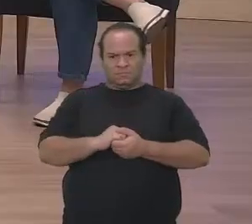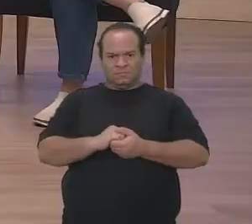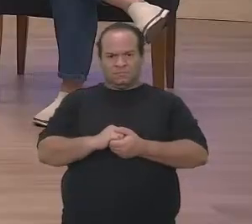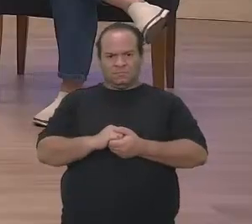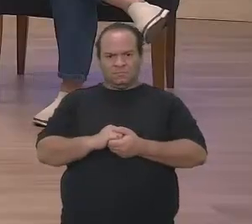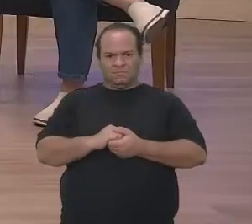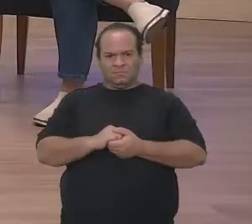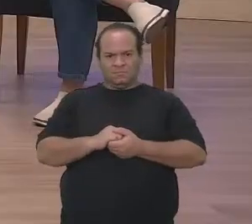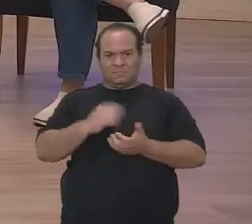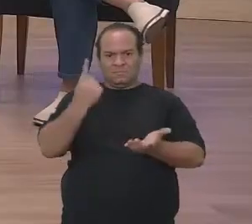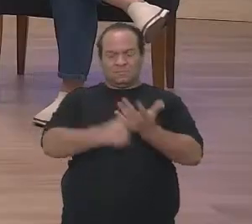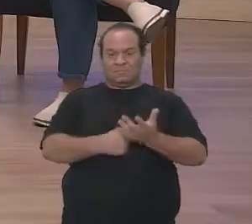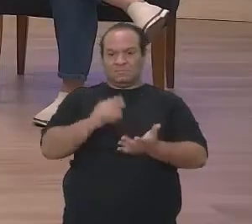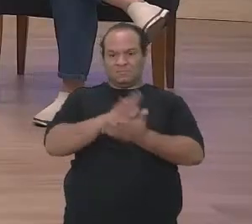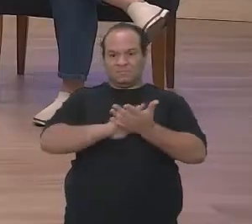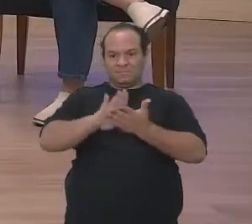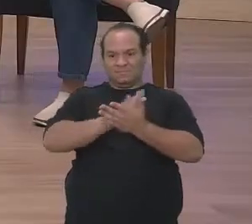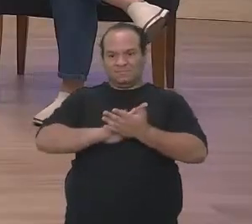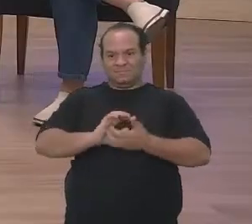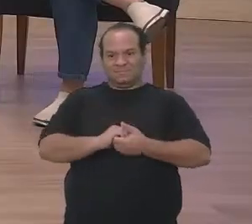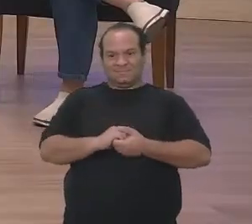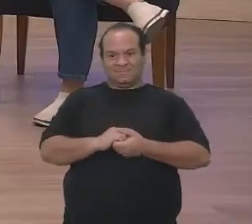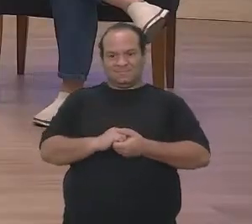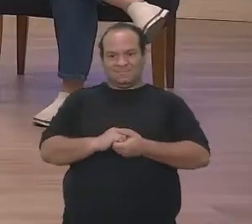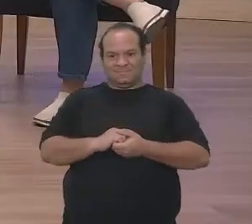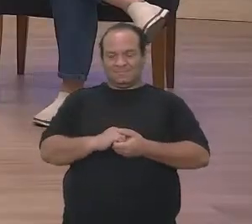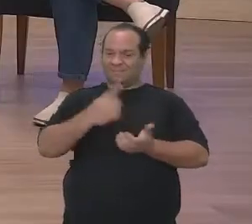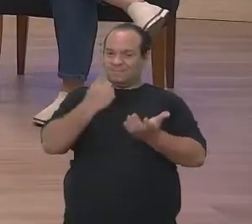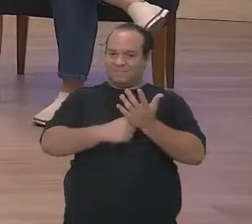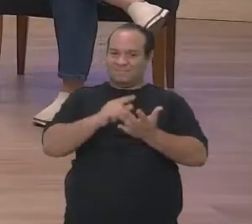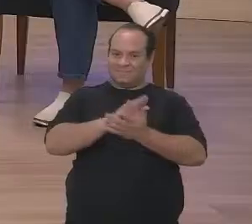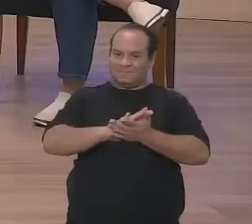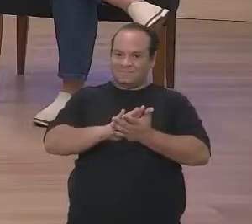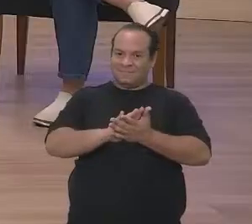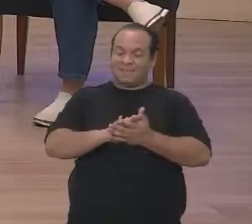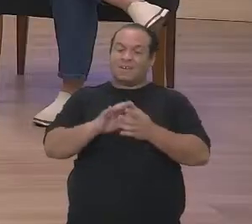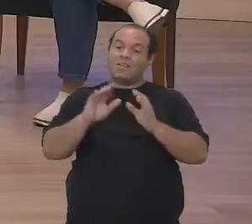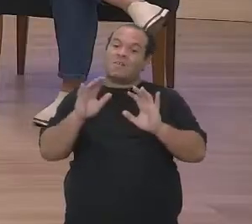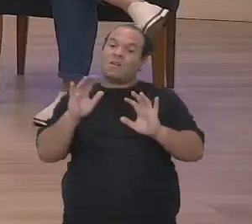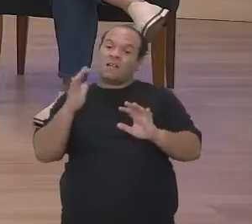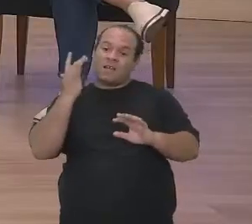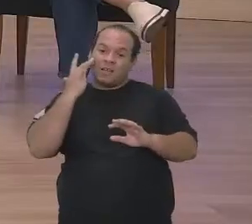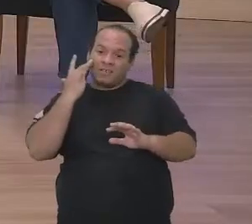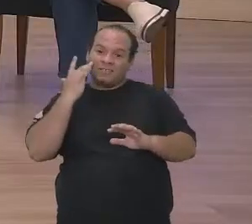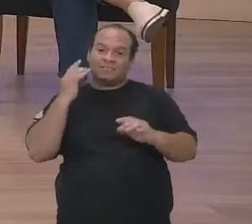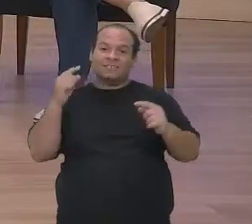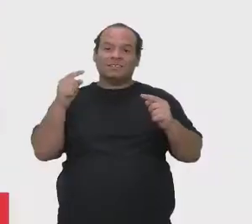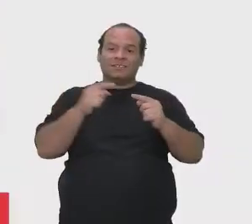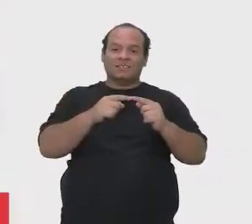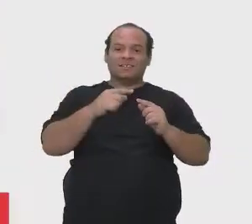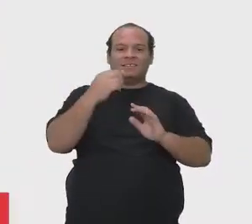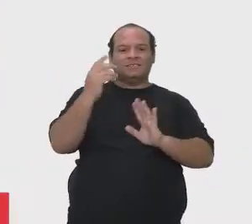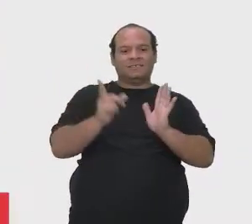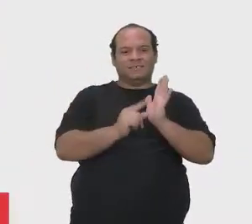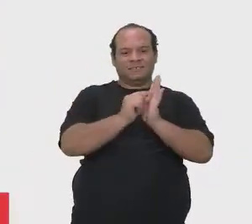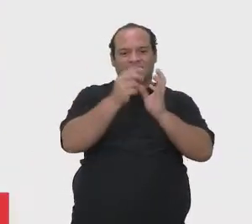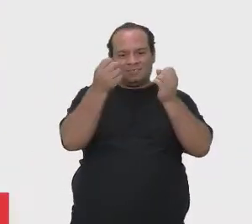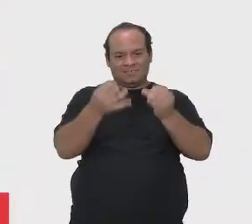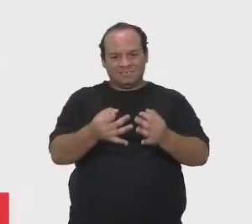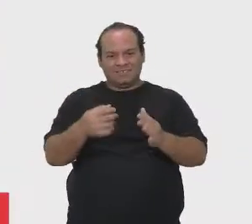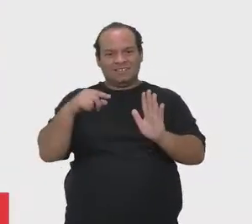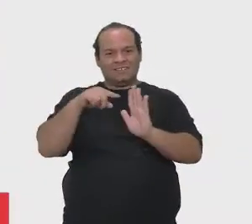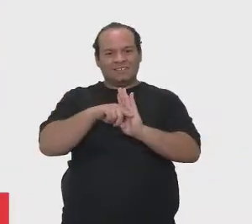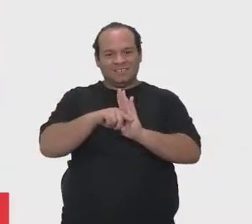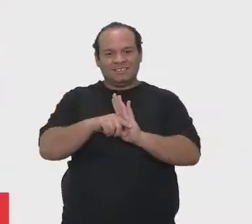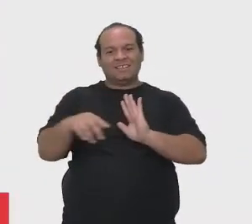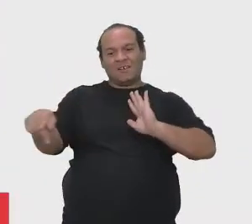Isso não estava combinado, Isso hein, não estava Sumaia? combinado. Não estava combinado, mas eu posso dizer que isso tem no material digital de ensino